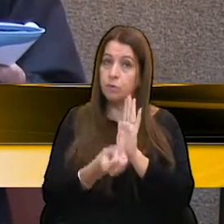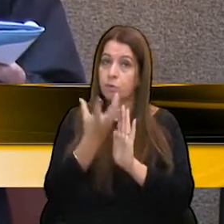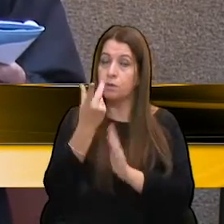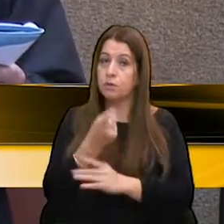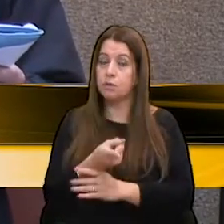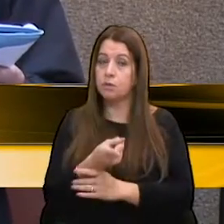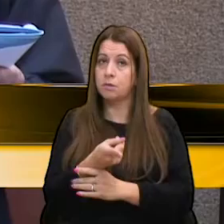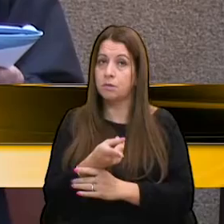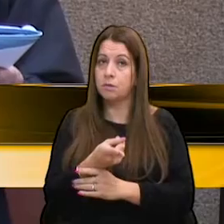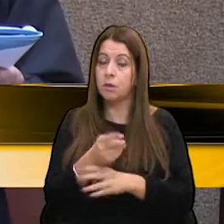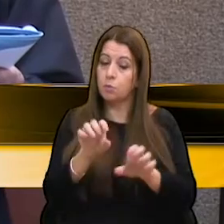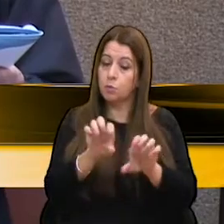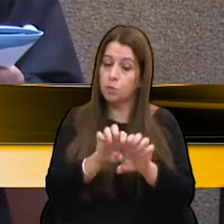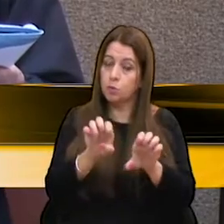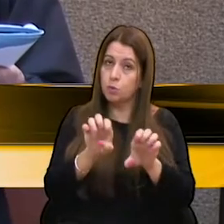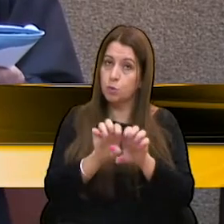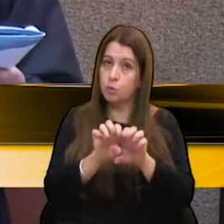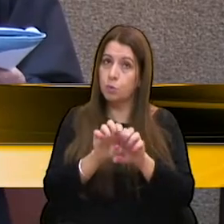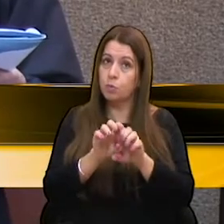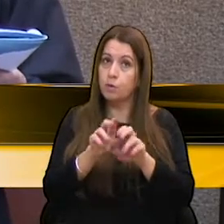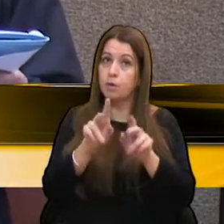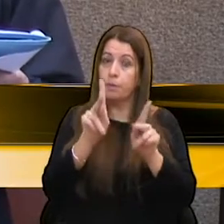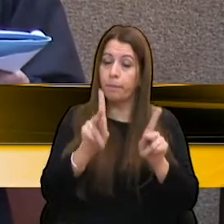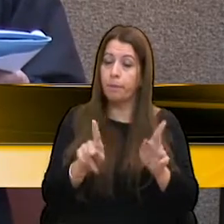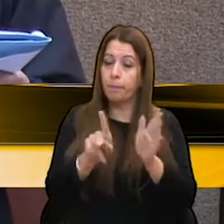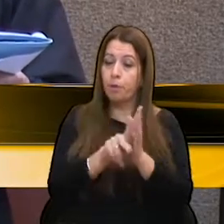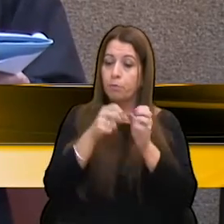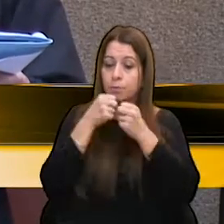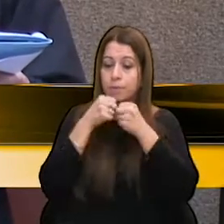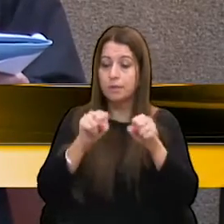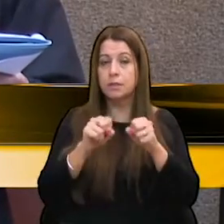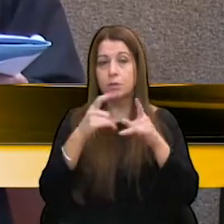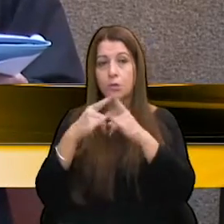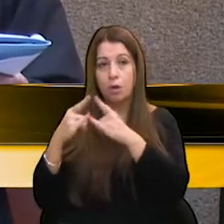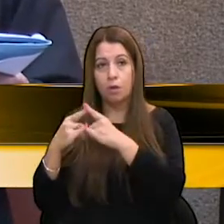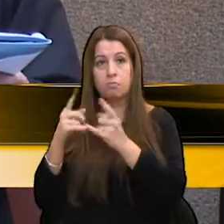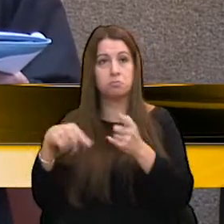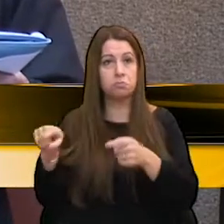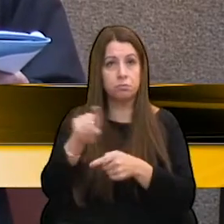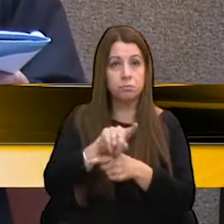criação, estruturação e atribuição das secretarias, órgãos e